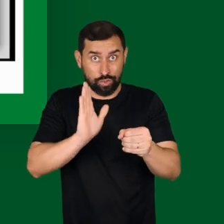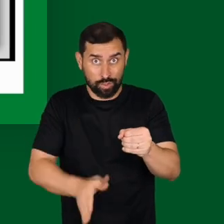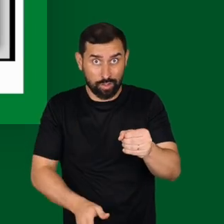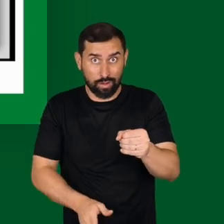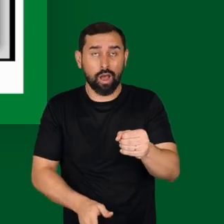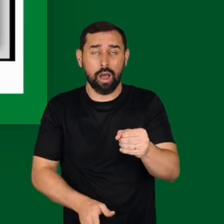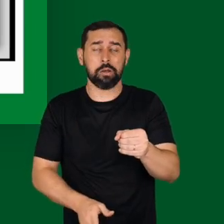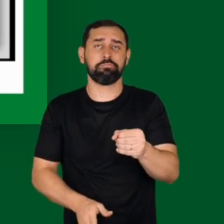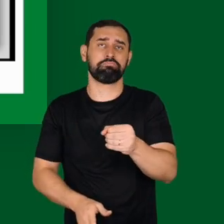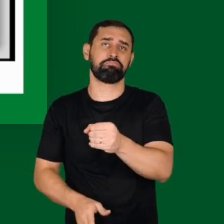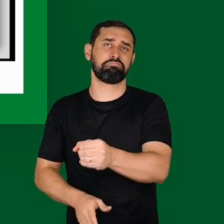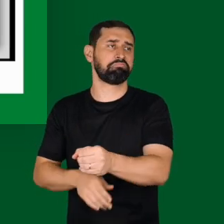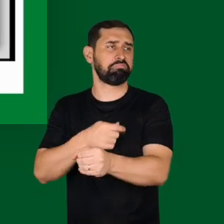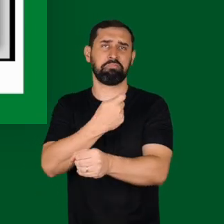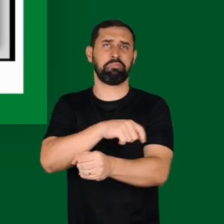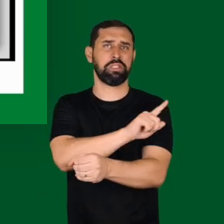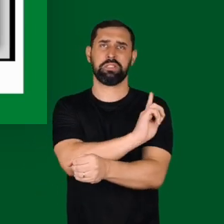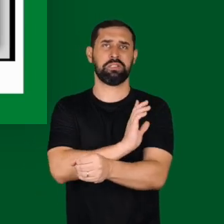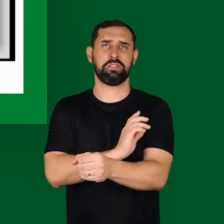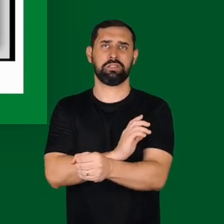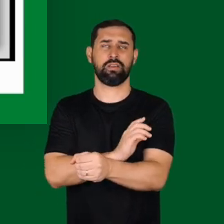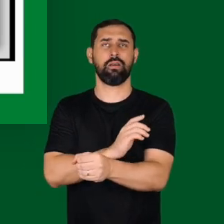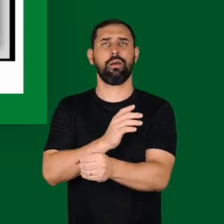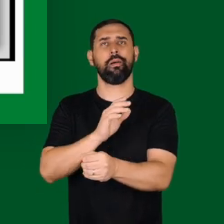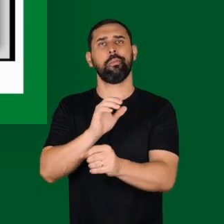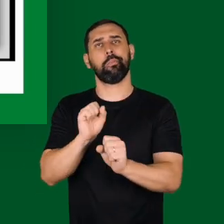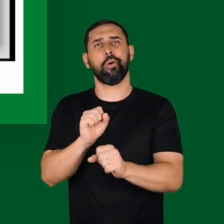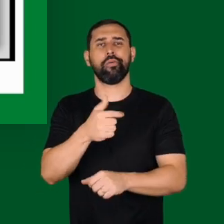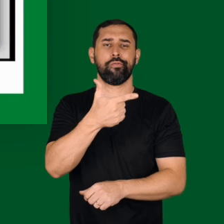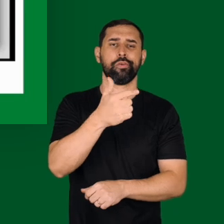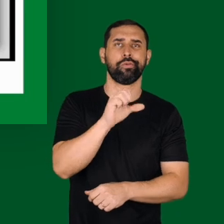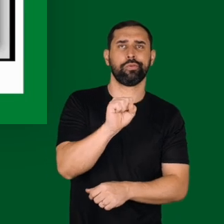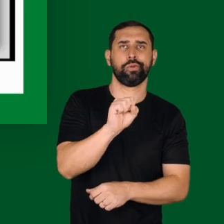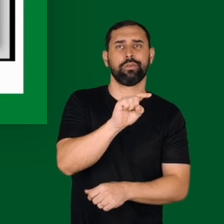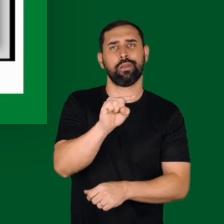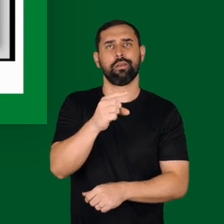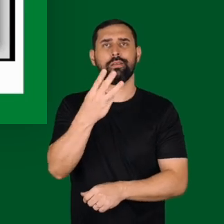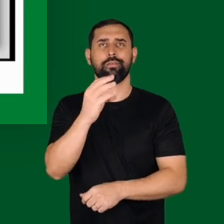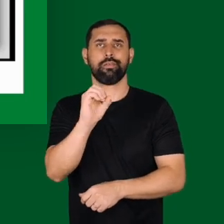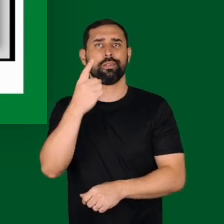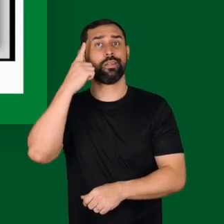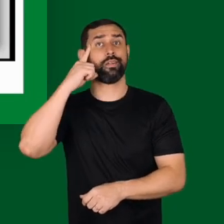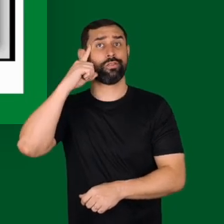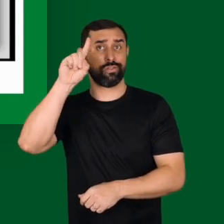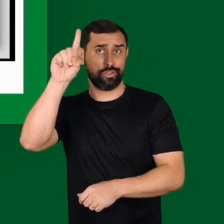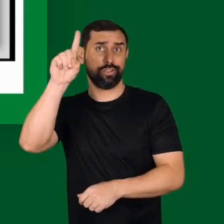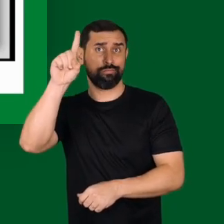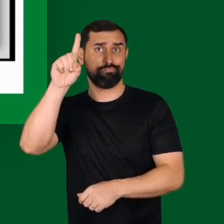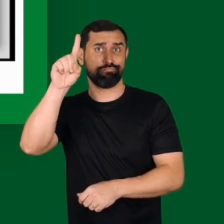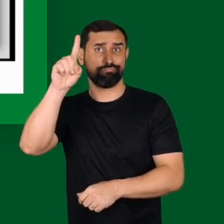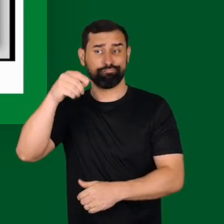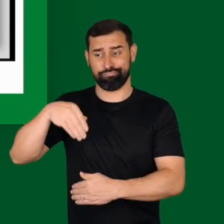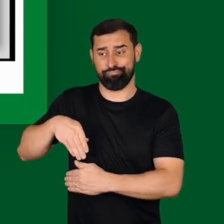de 28 a 30 dias, né, fora da geladeira. Então, pode levar numa bolsa de